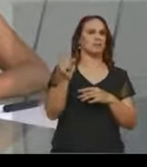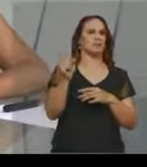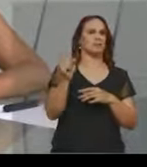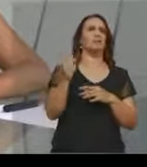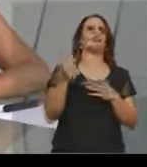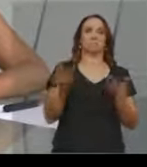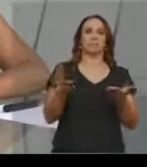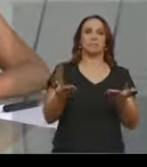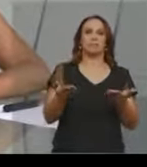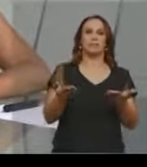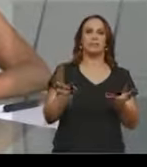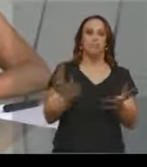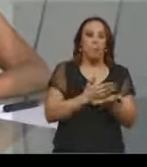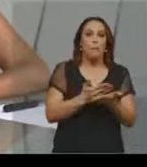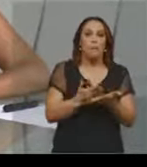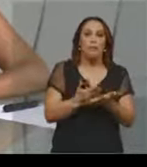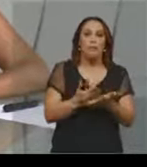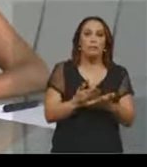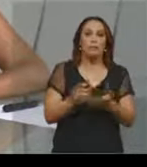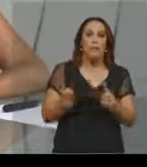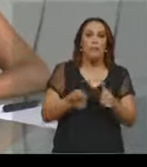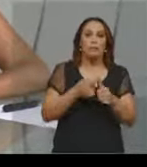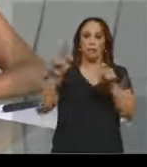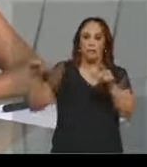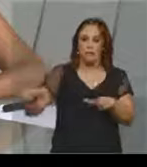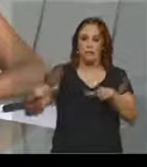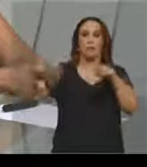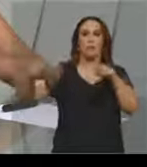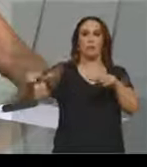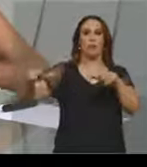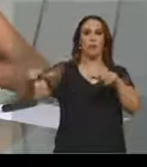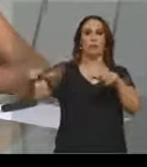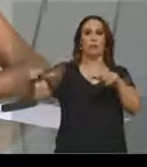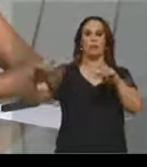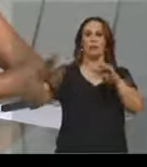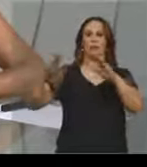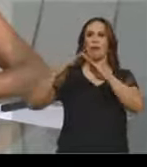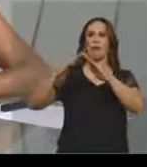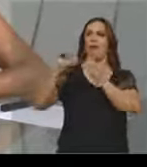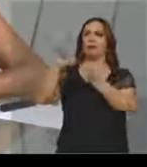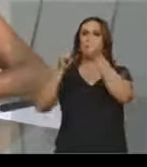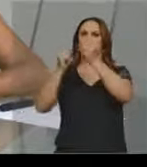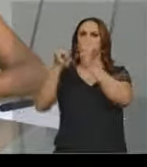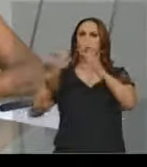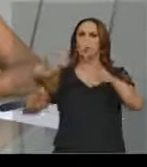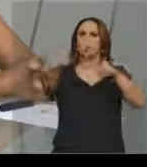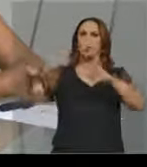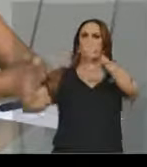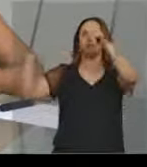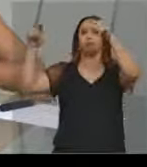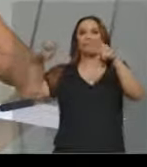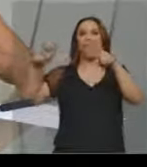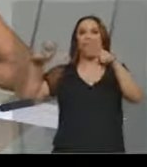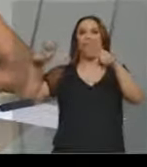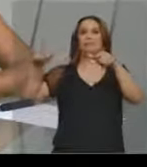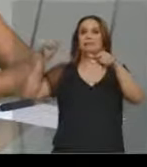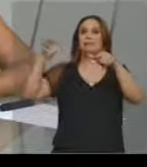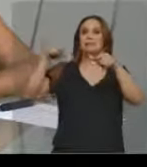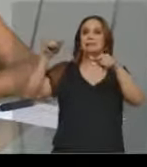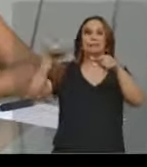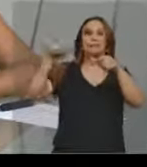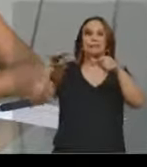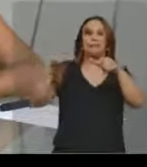tecnologia, as primeiras placas eram extremamente inviáveis à produção, de quão era poluente a produção dessas placas, os